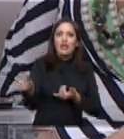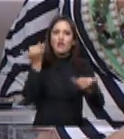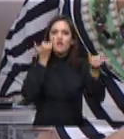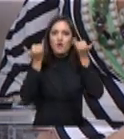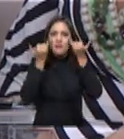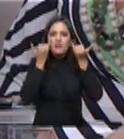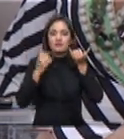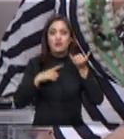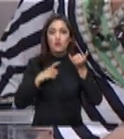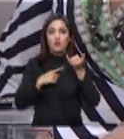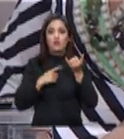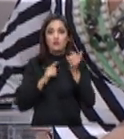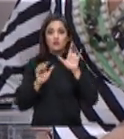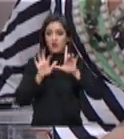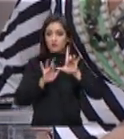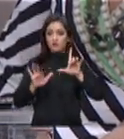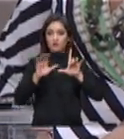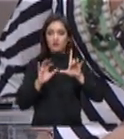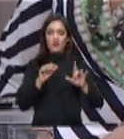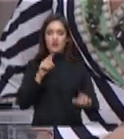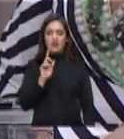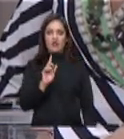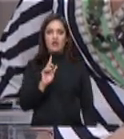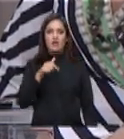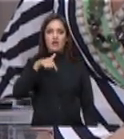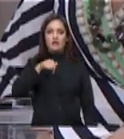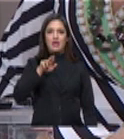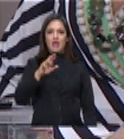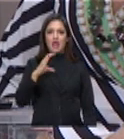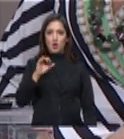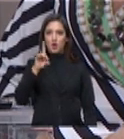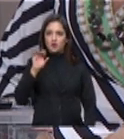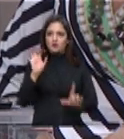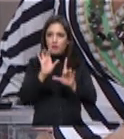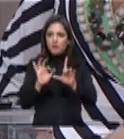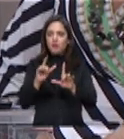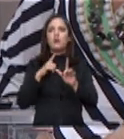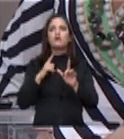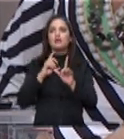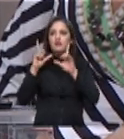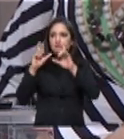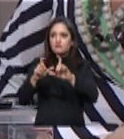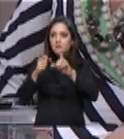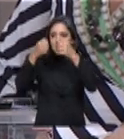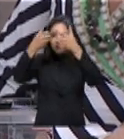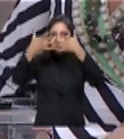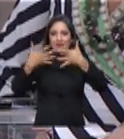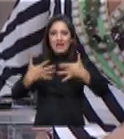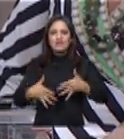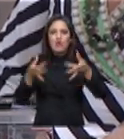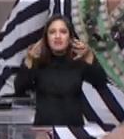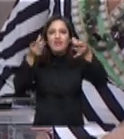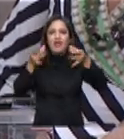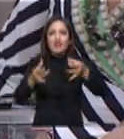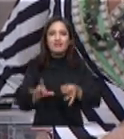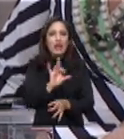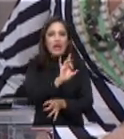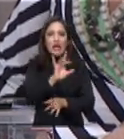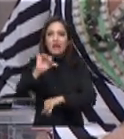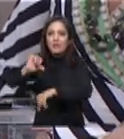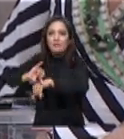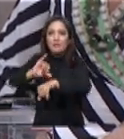de QR Codes, caso queiram obter maiores detalhes e explicação sobre cada item do